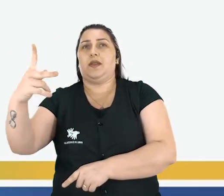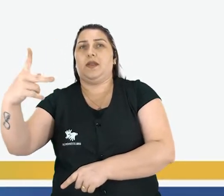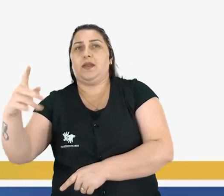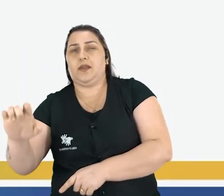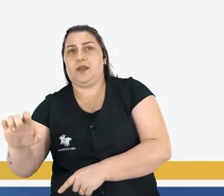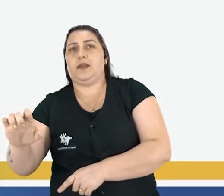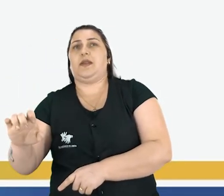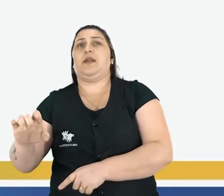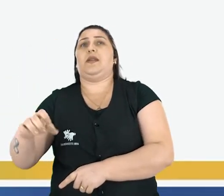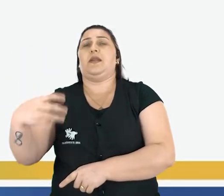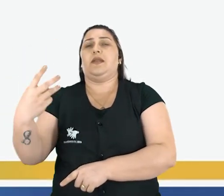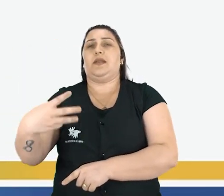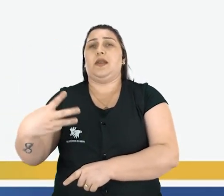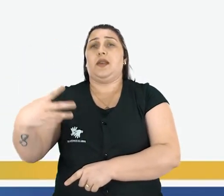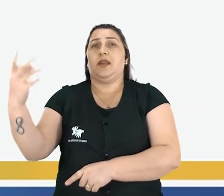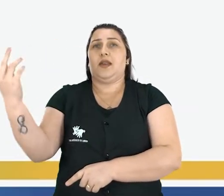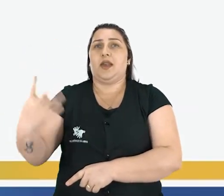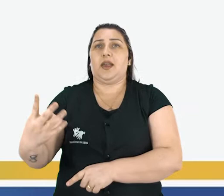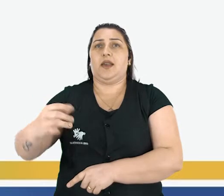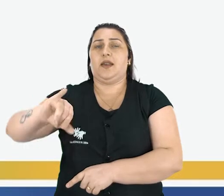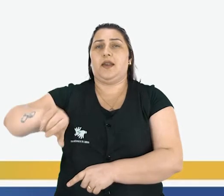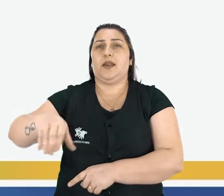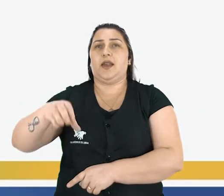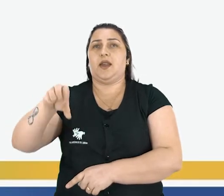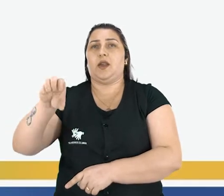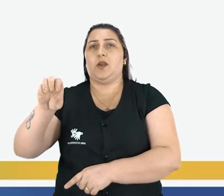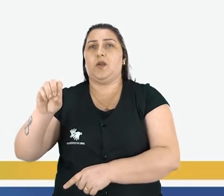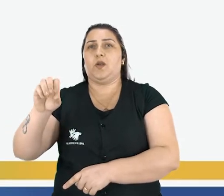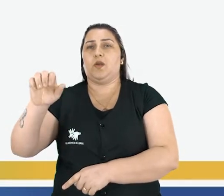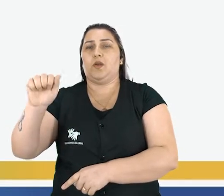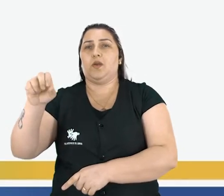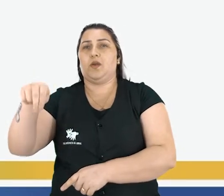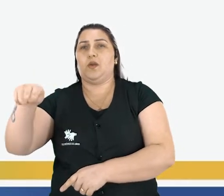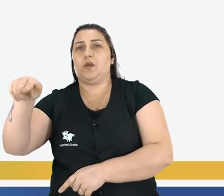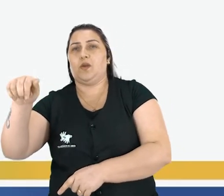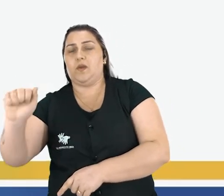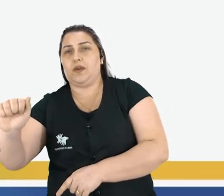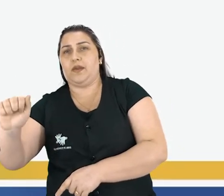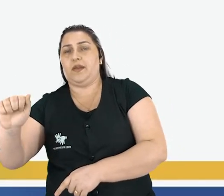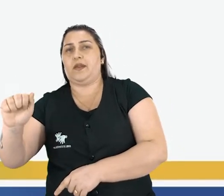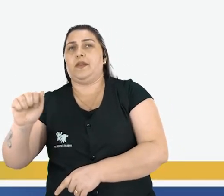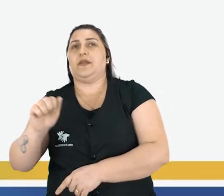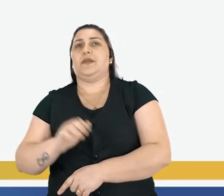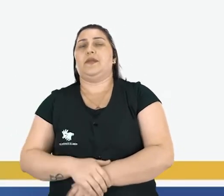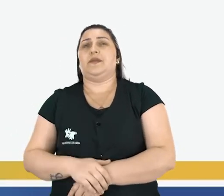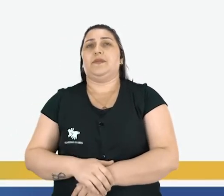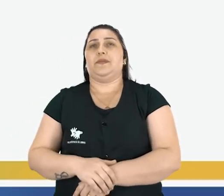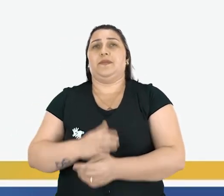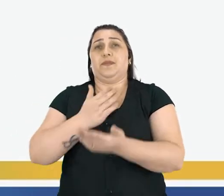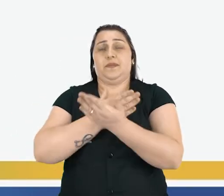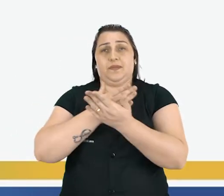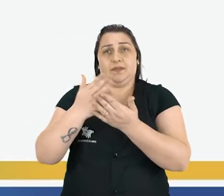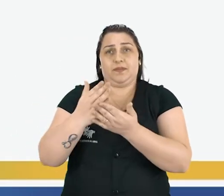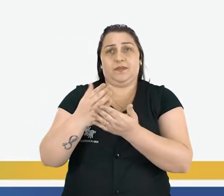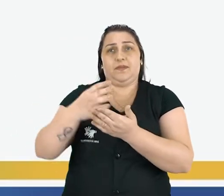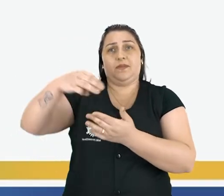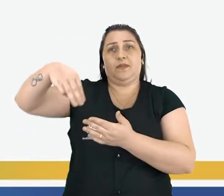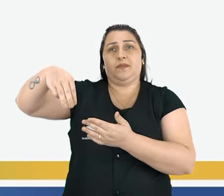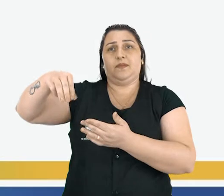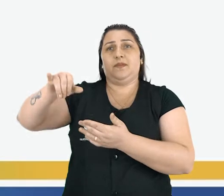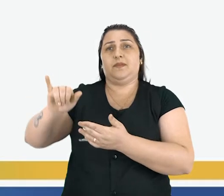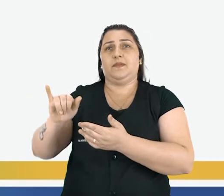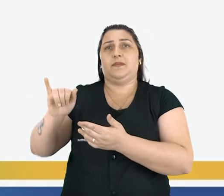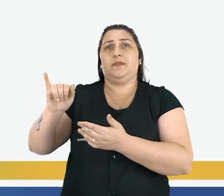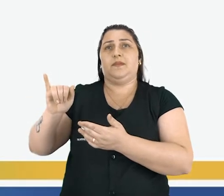está a terceiro aí na posição e terceiro ao lado de Miguel Lembrando que nós começamos pelo Miguel